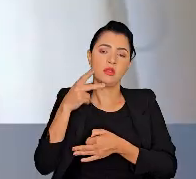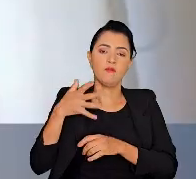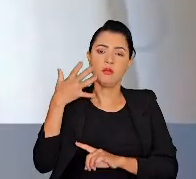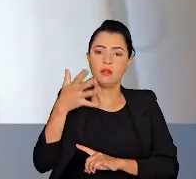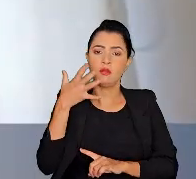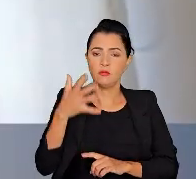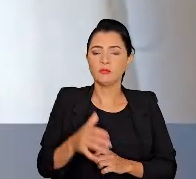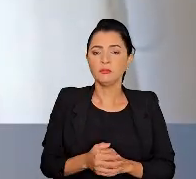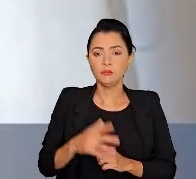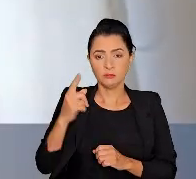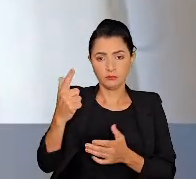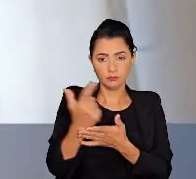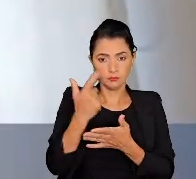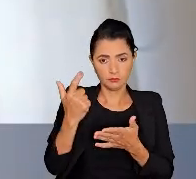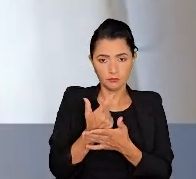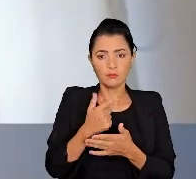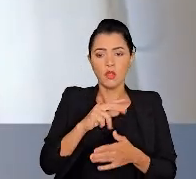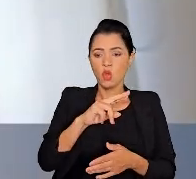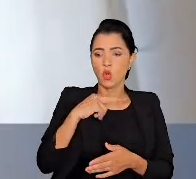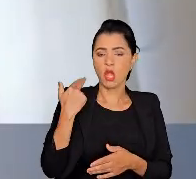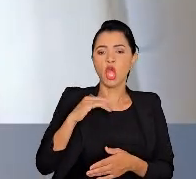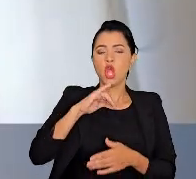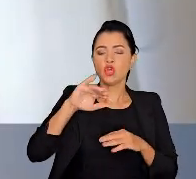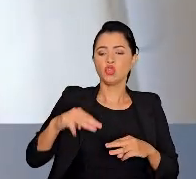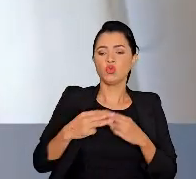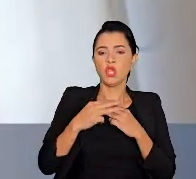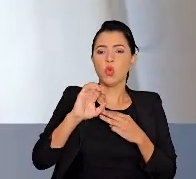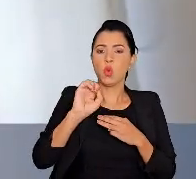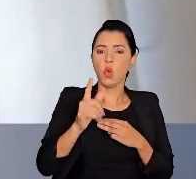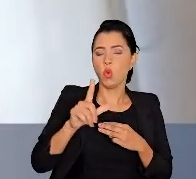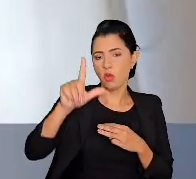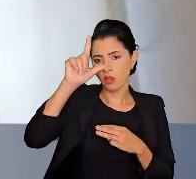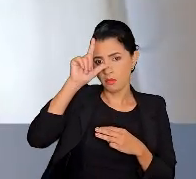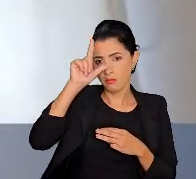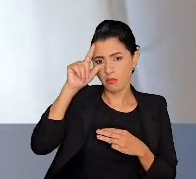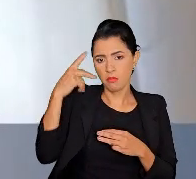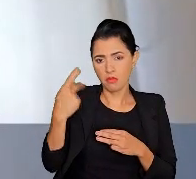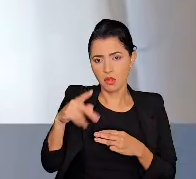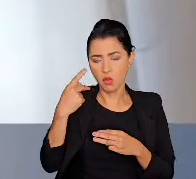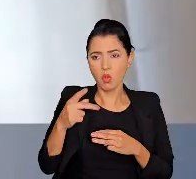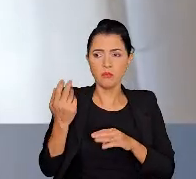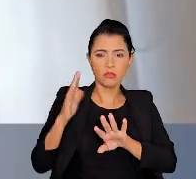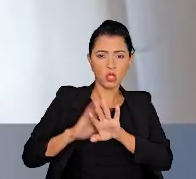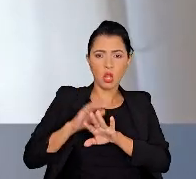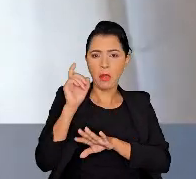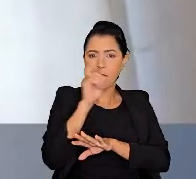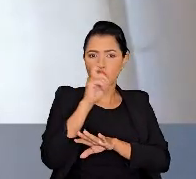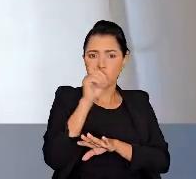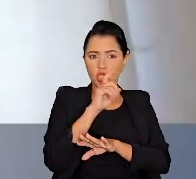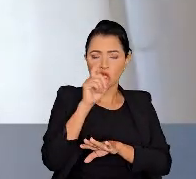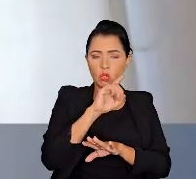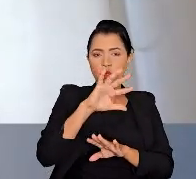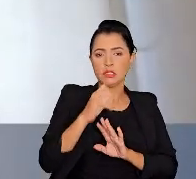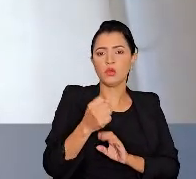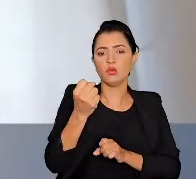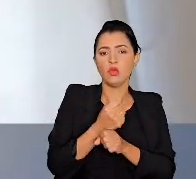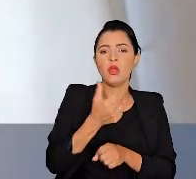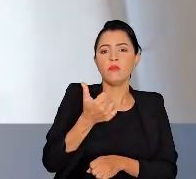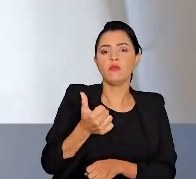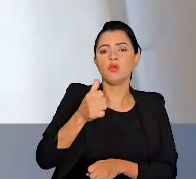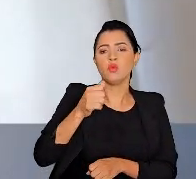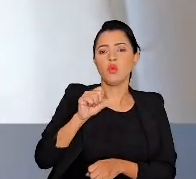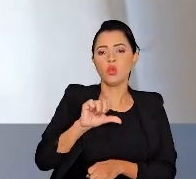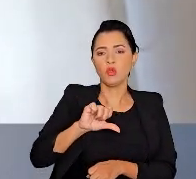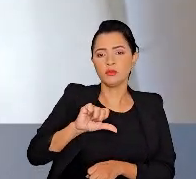Em sua obra, Holocausto Judeu ou Alemão, nos bastidores da mentira do século, de 1987, argumentou